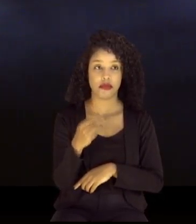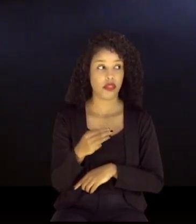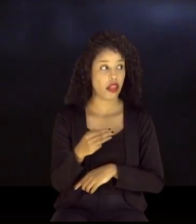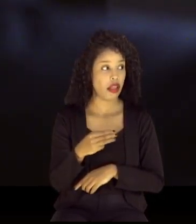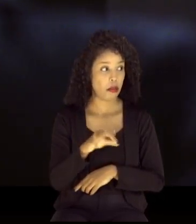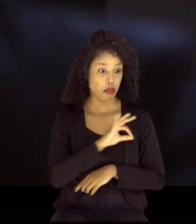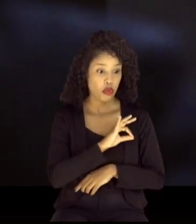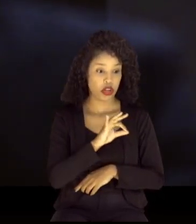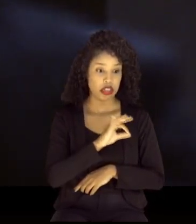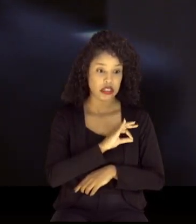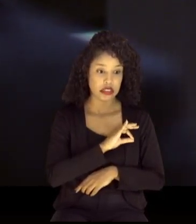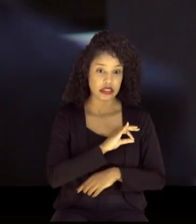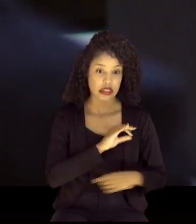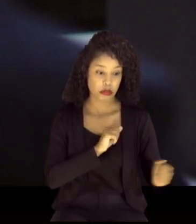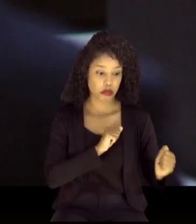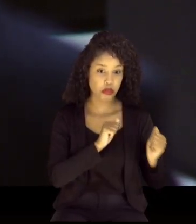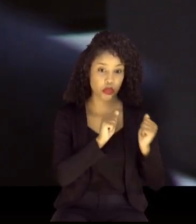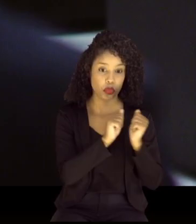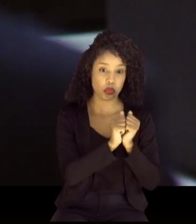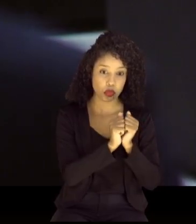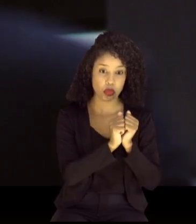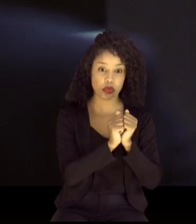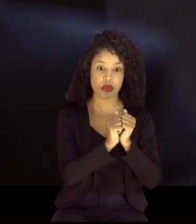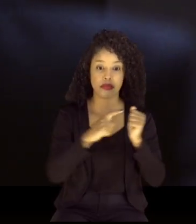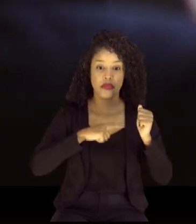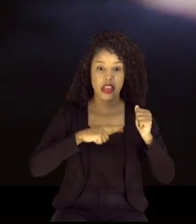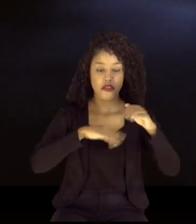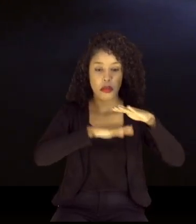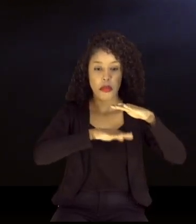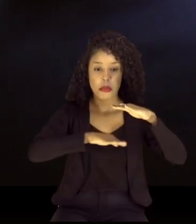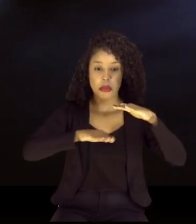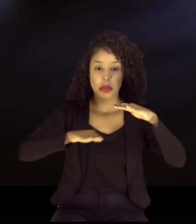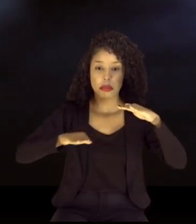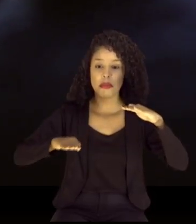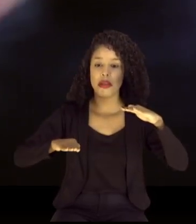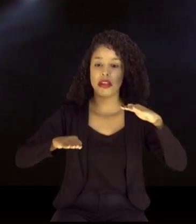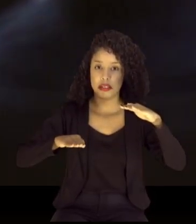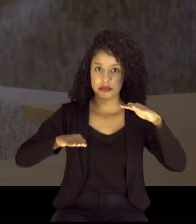dele, estava aquartelada debaixo do estacionamento,